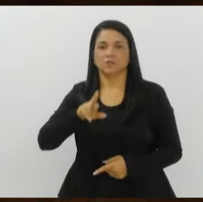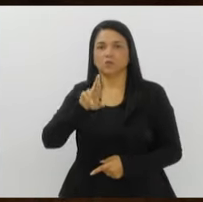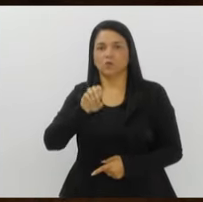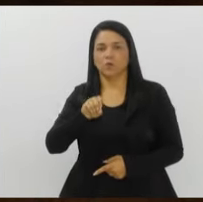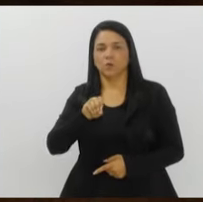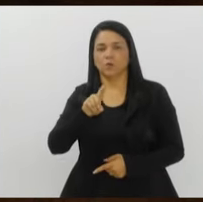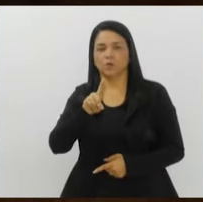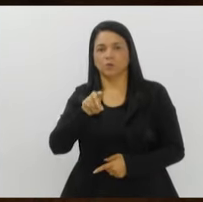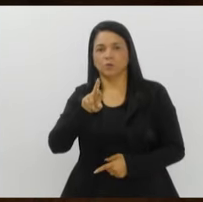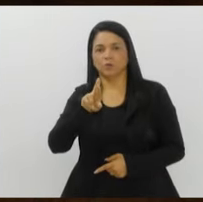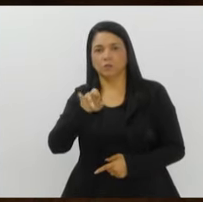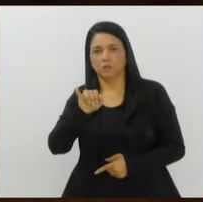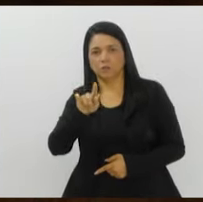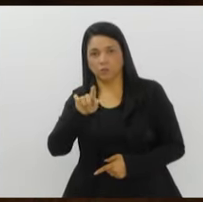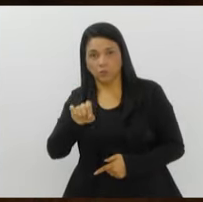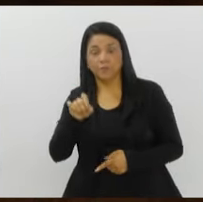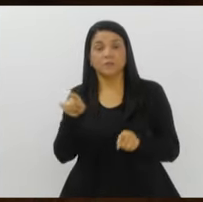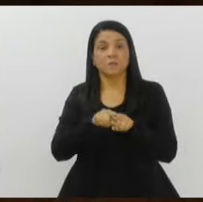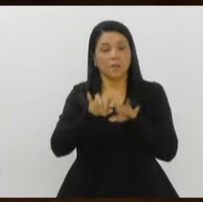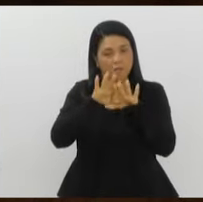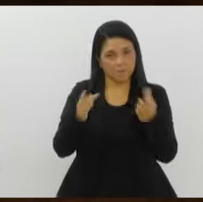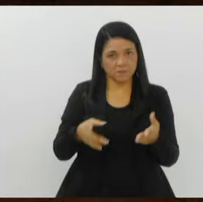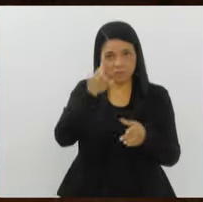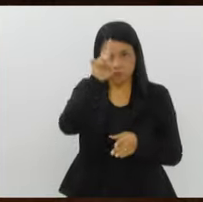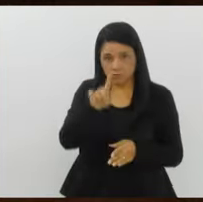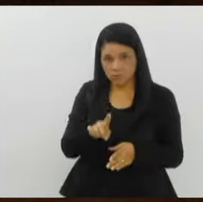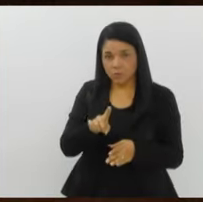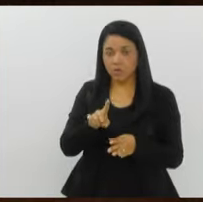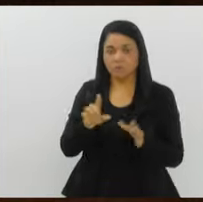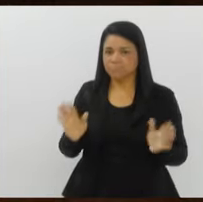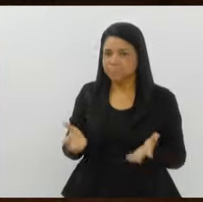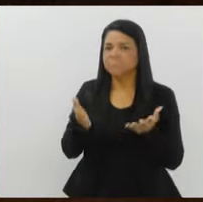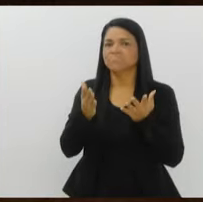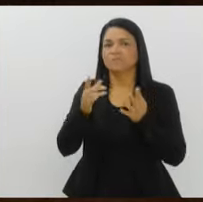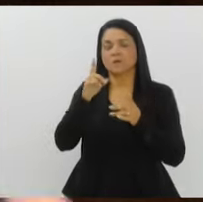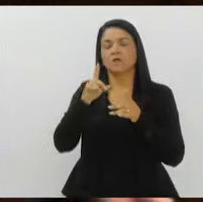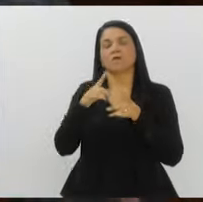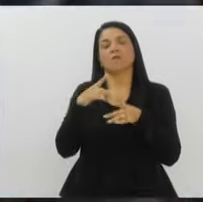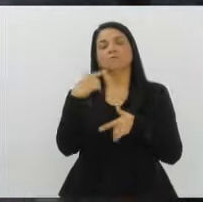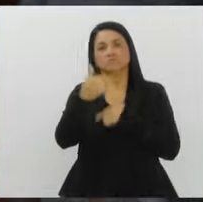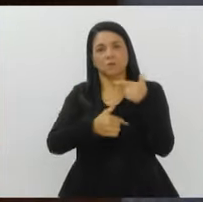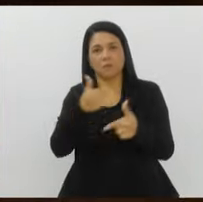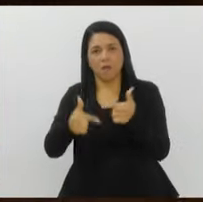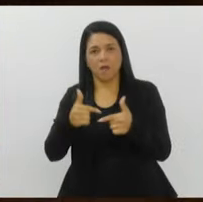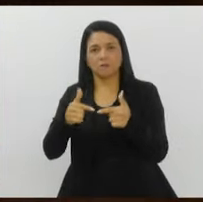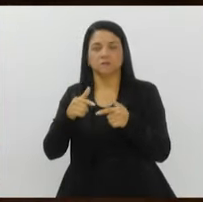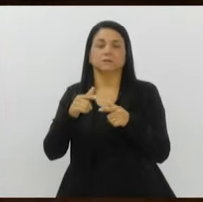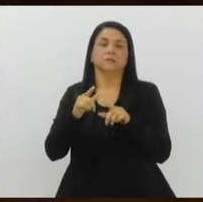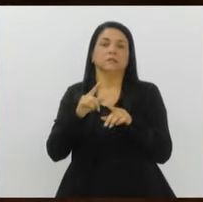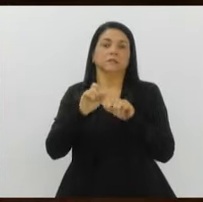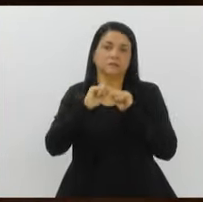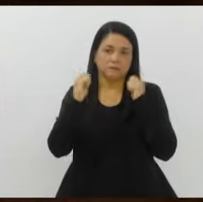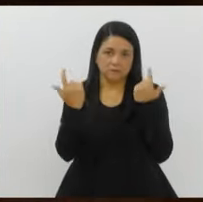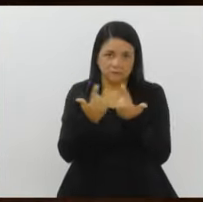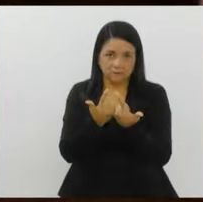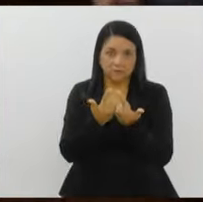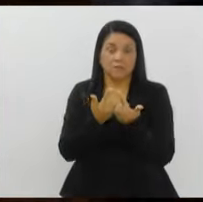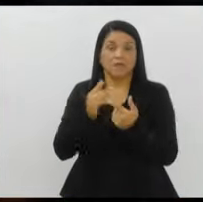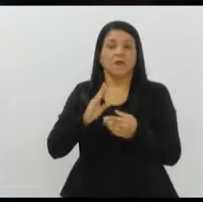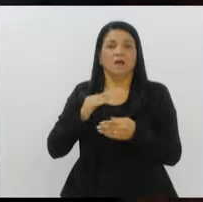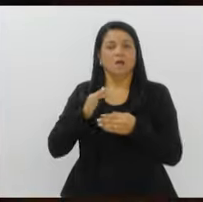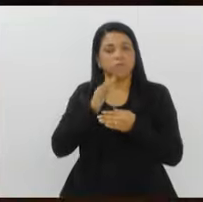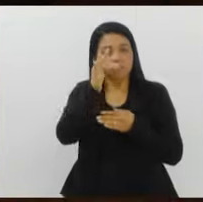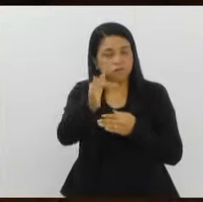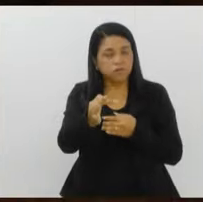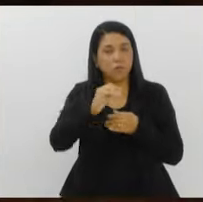diretora nos destinos da Assembleia Legislativa até a próxima eleição em fevereiro